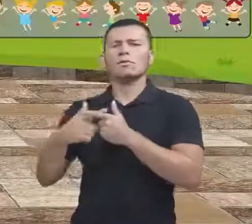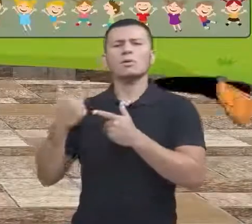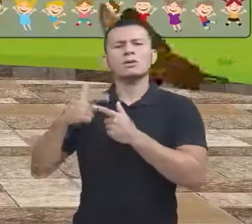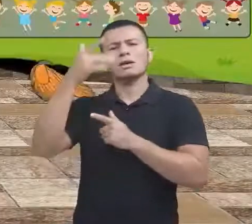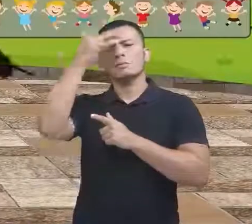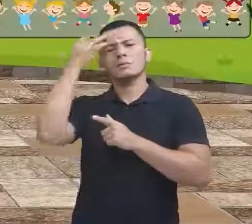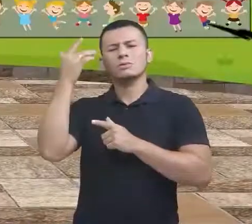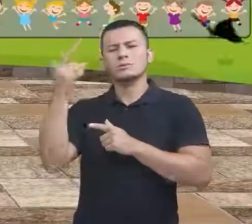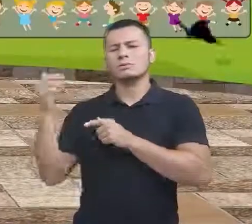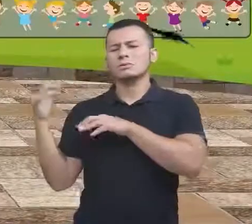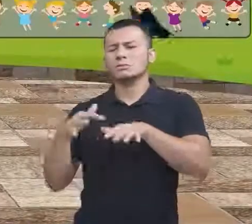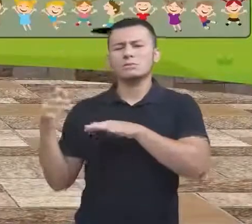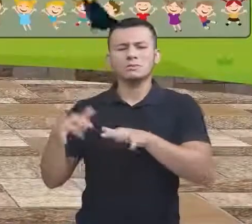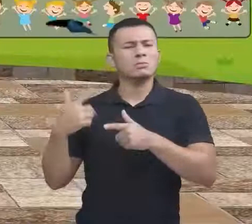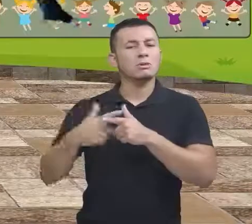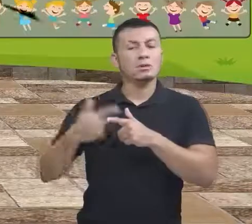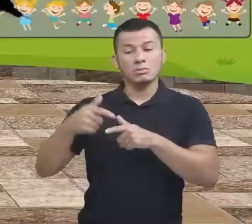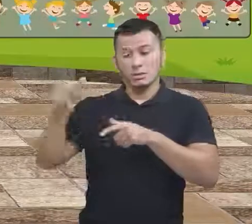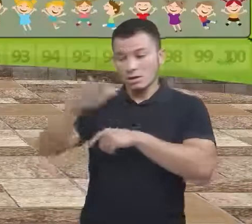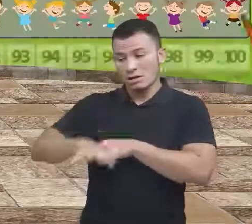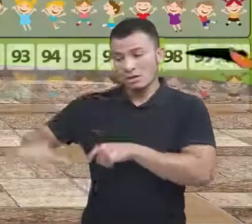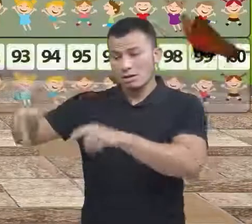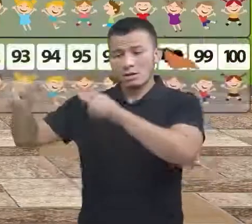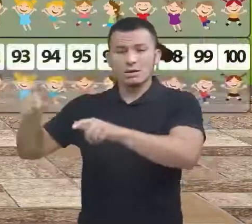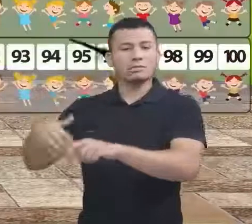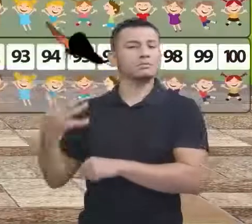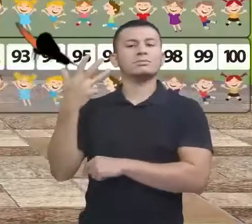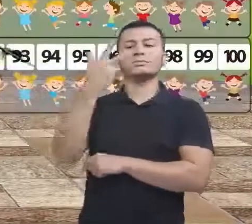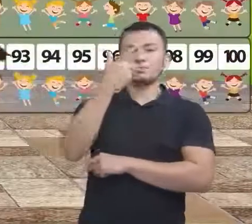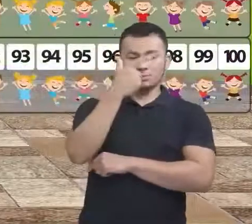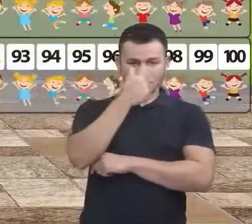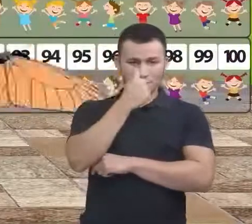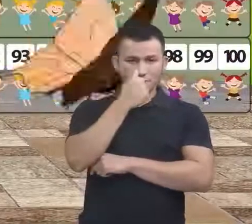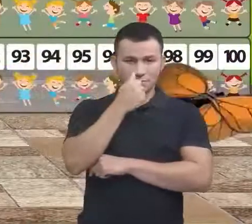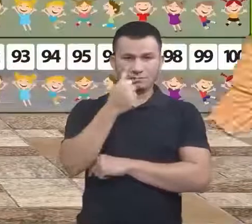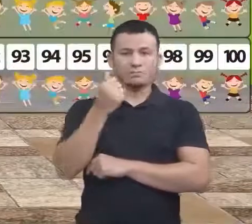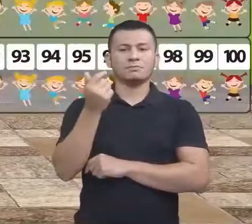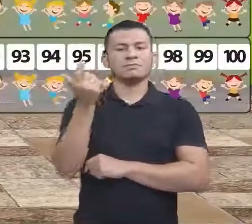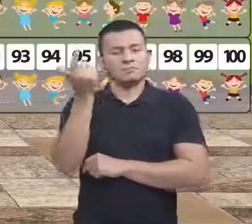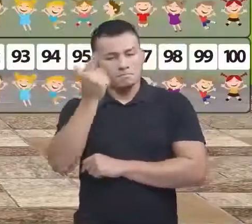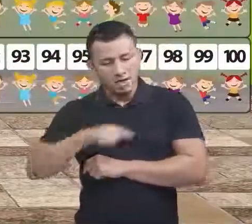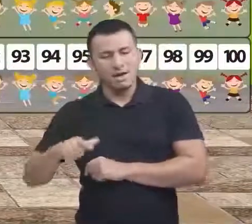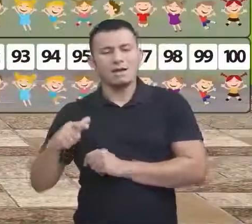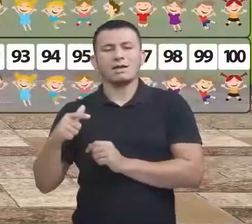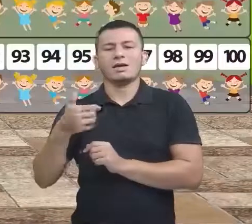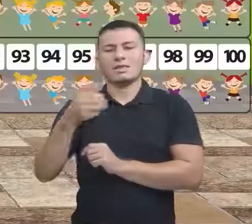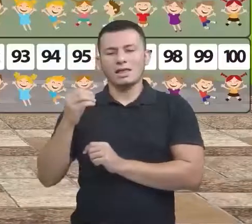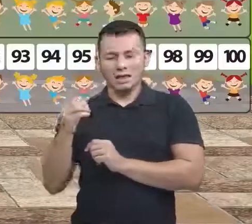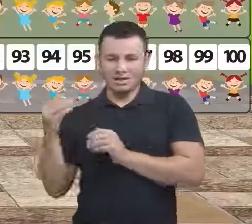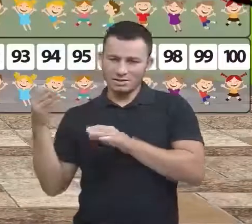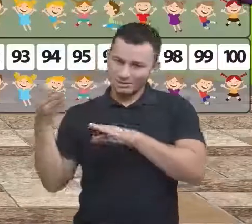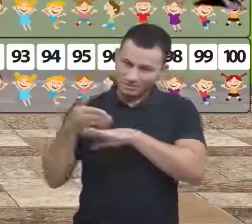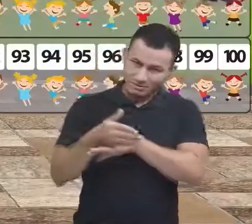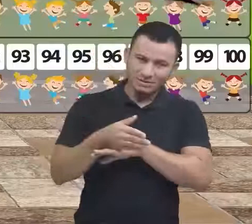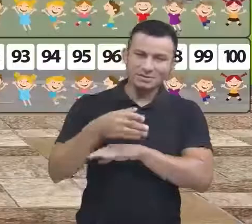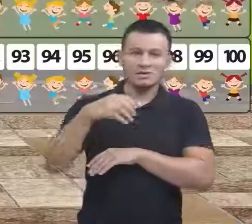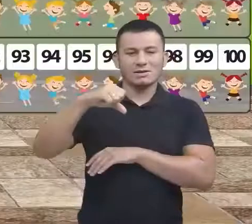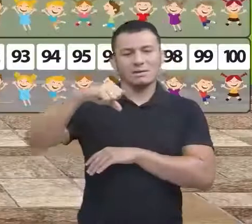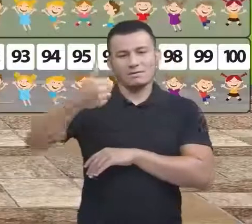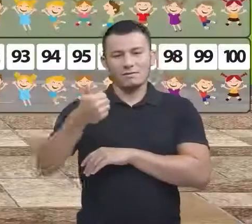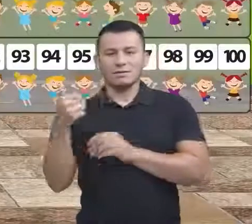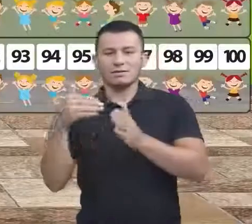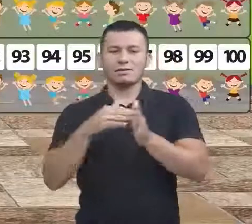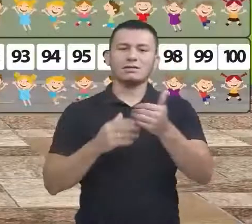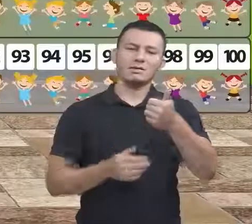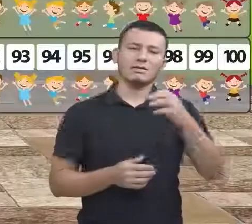aí eles queriam morar lá aí chegaram mais 1091 ao sem